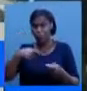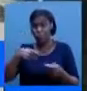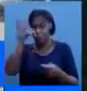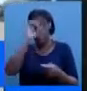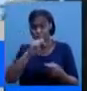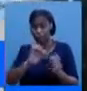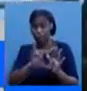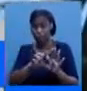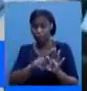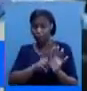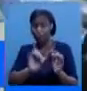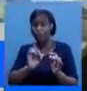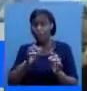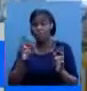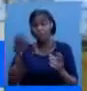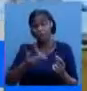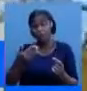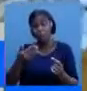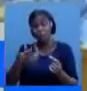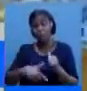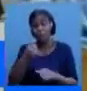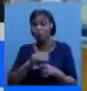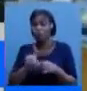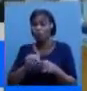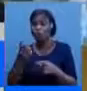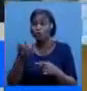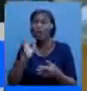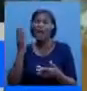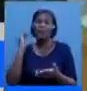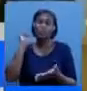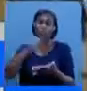mereça melhor sorte que as duas anteriores que foram chumbadas pelos deputados da maioria.